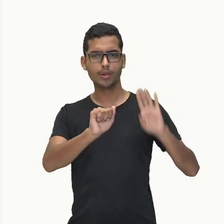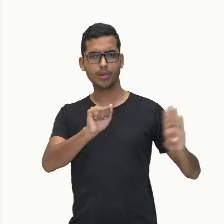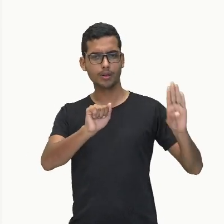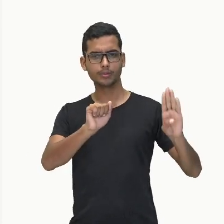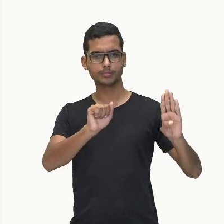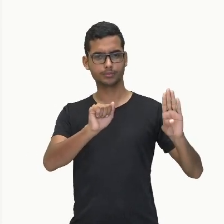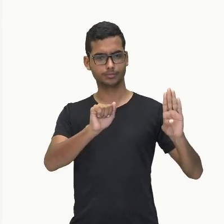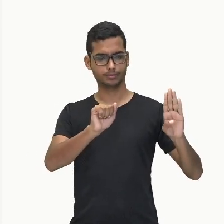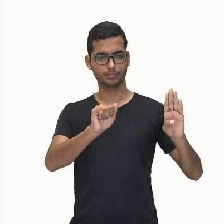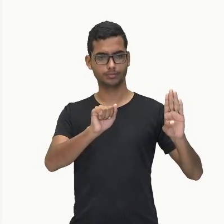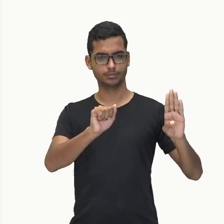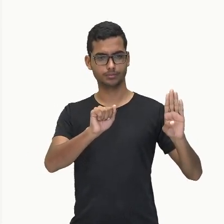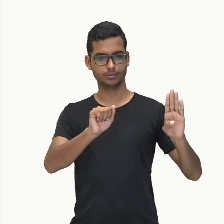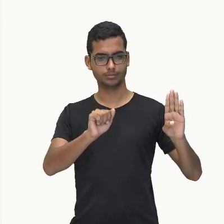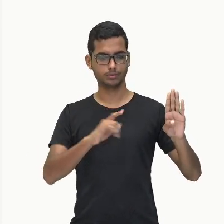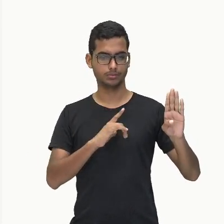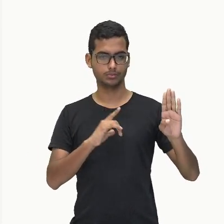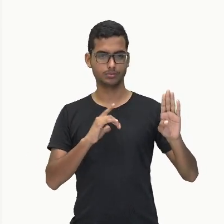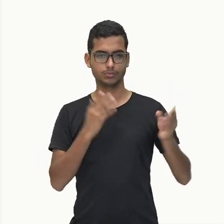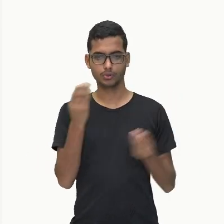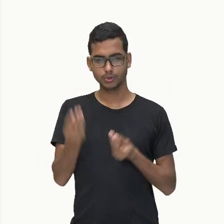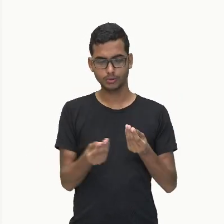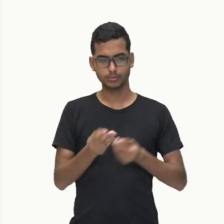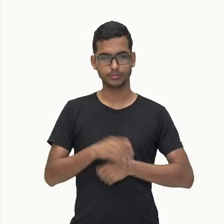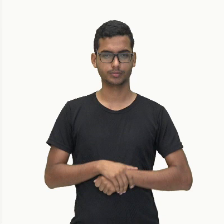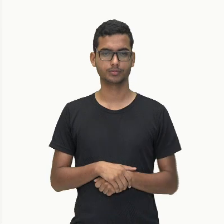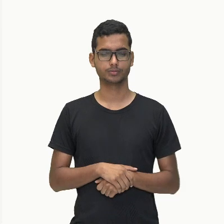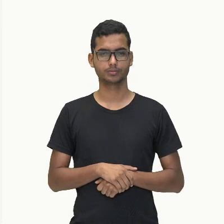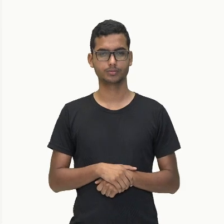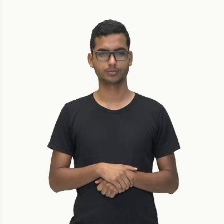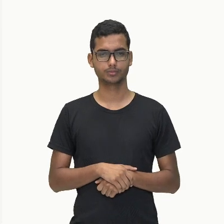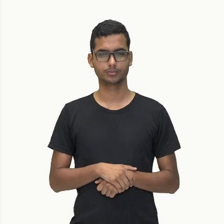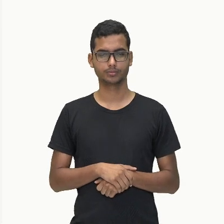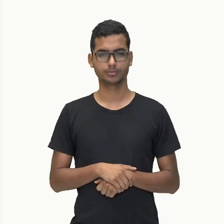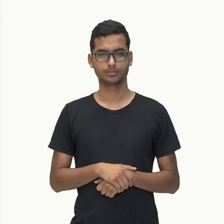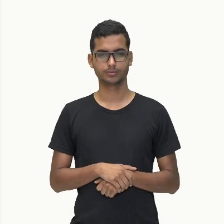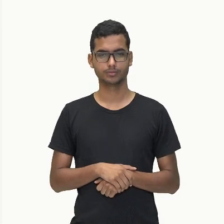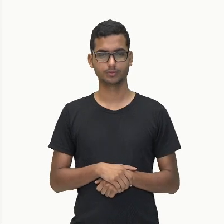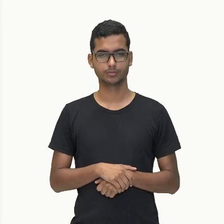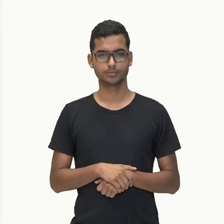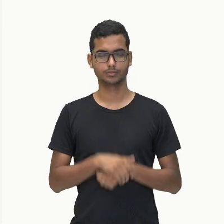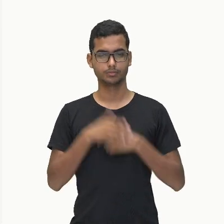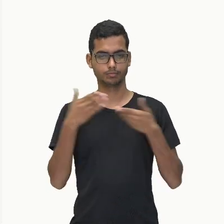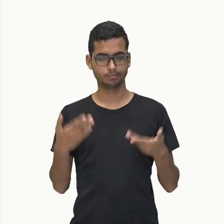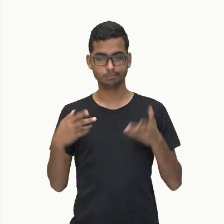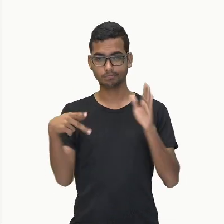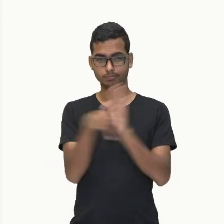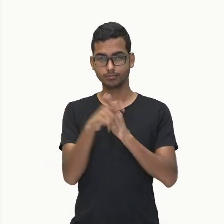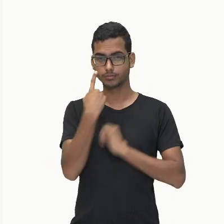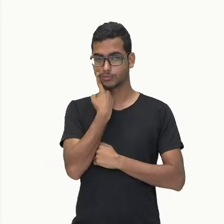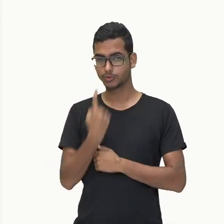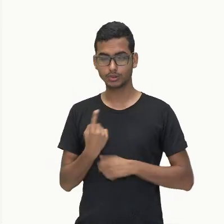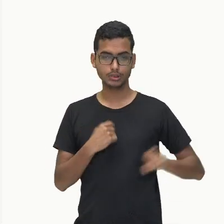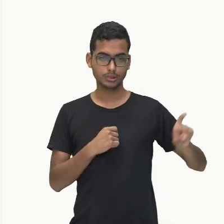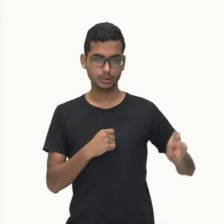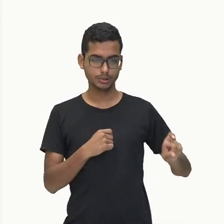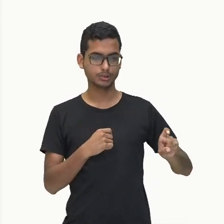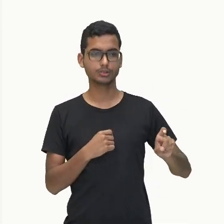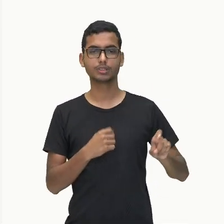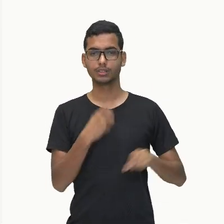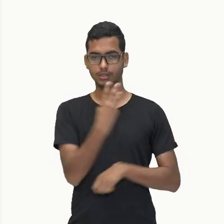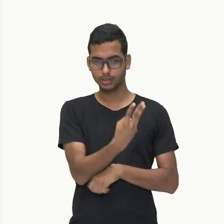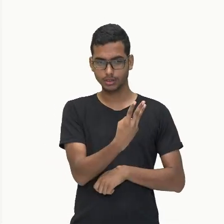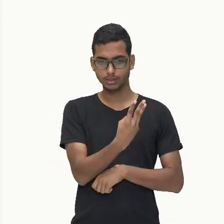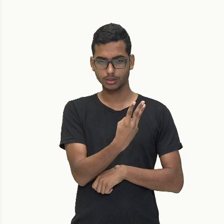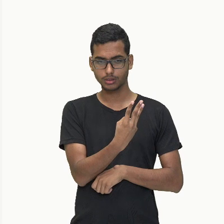X, vai ser a abscissa de B, no caso aí 3, subtraído com a abscissa de A, que no